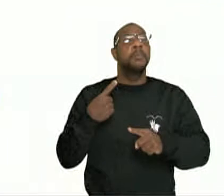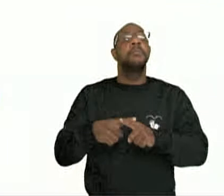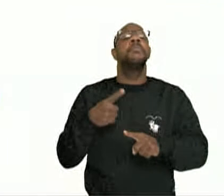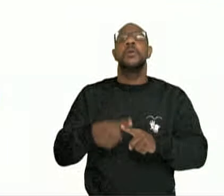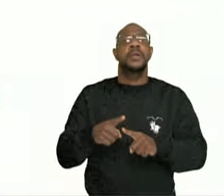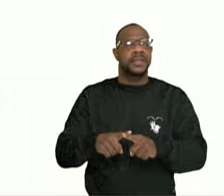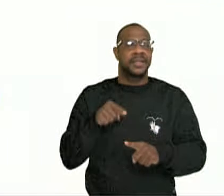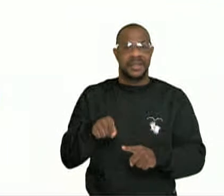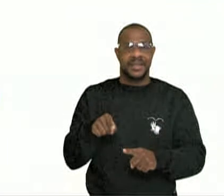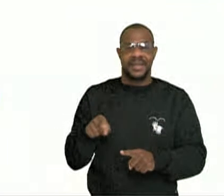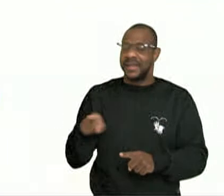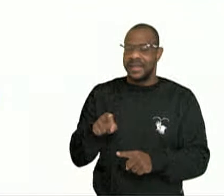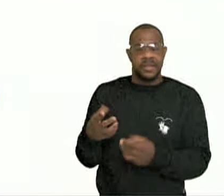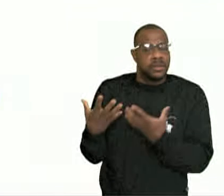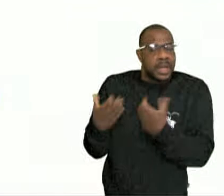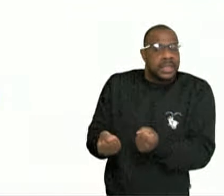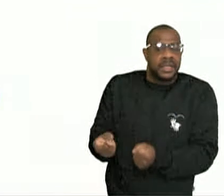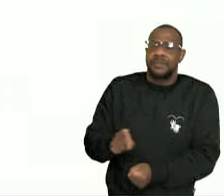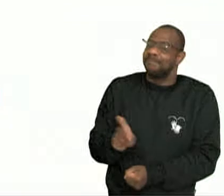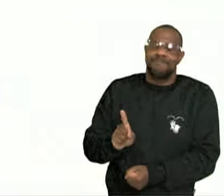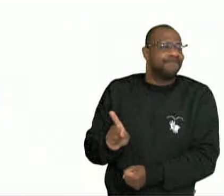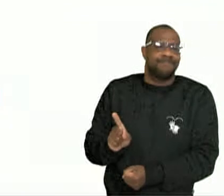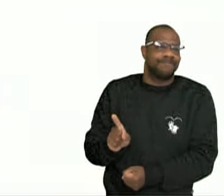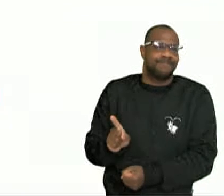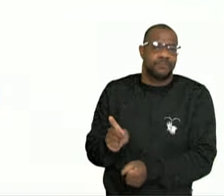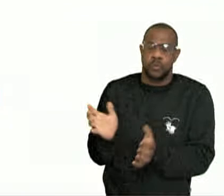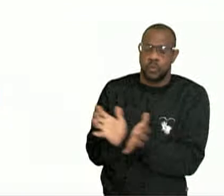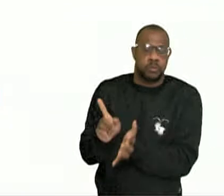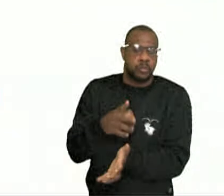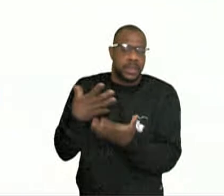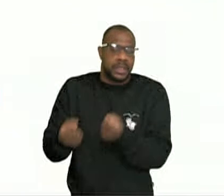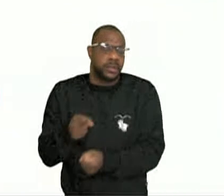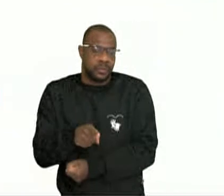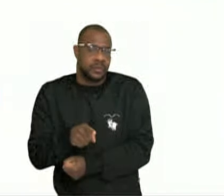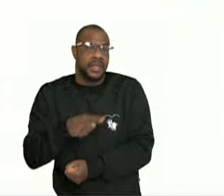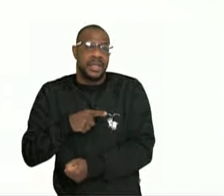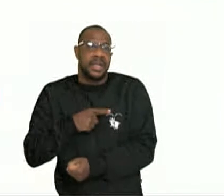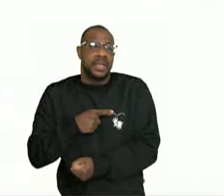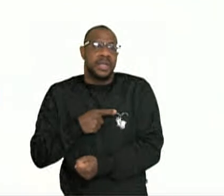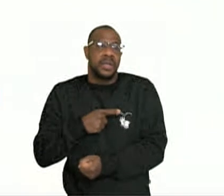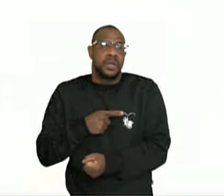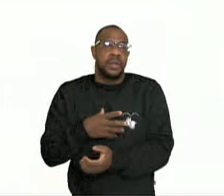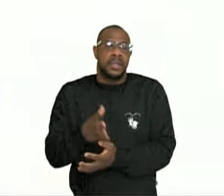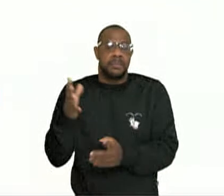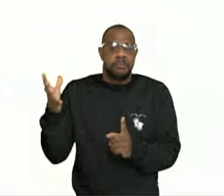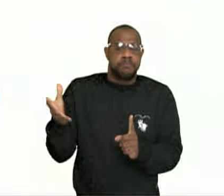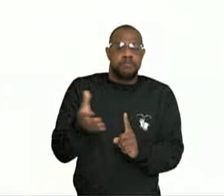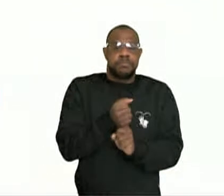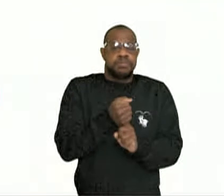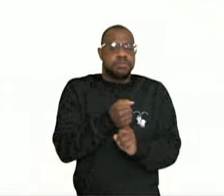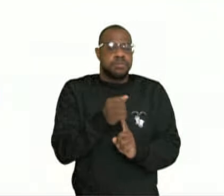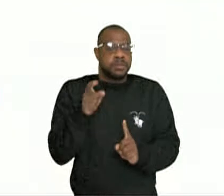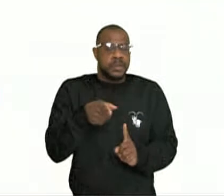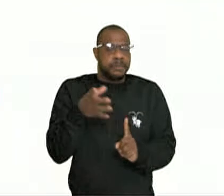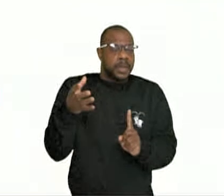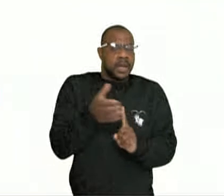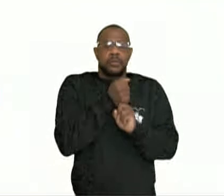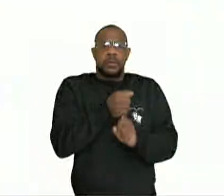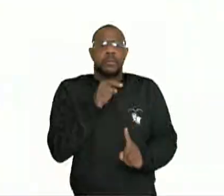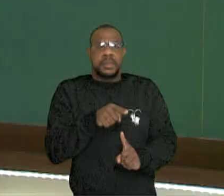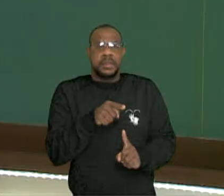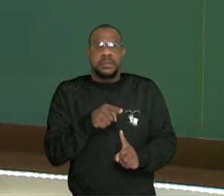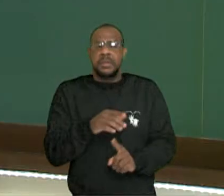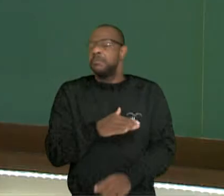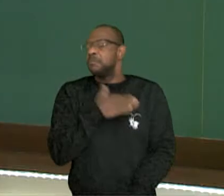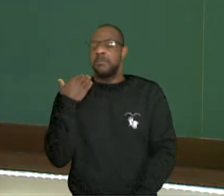foi reconhecido a sua autoridade, e ele acaba sendo decapitado, condenado à morte, decapitado no